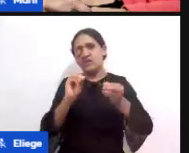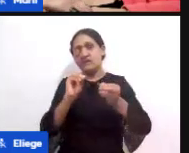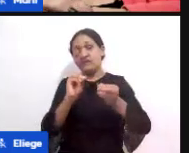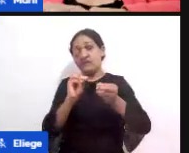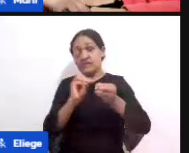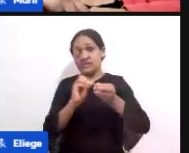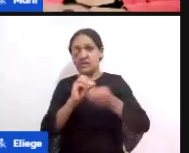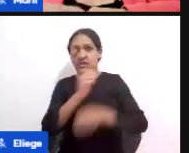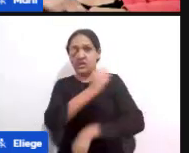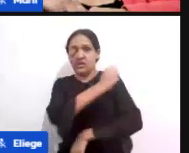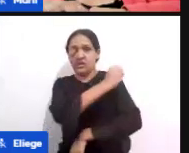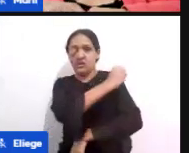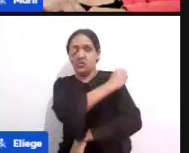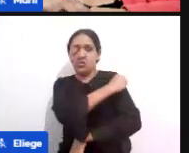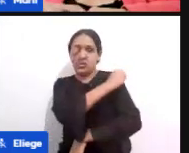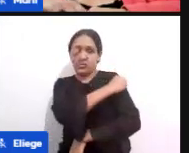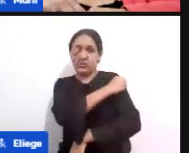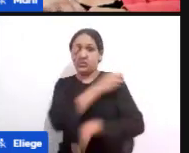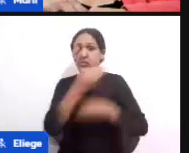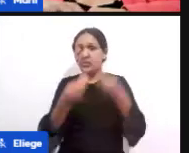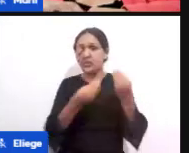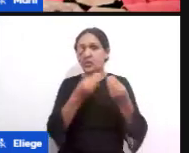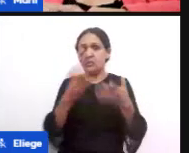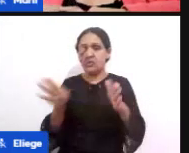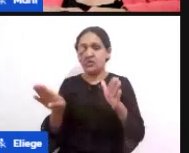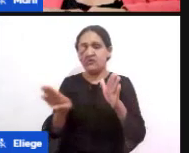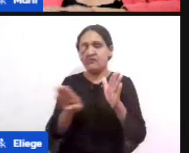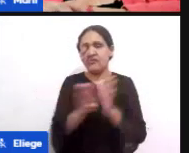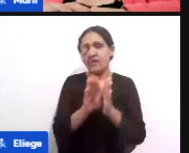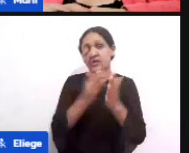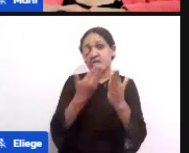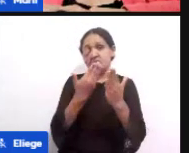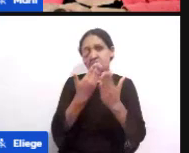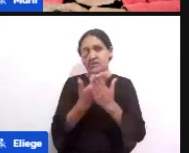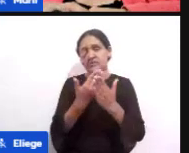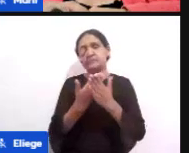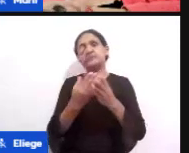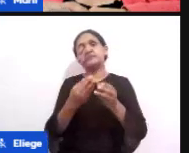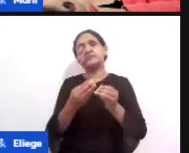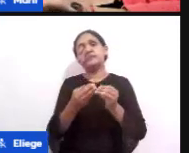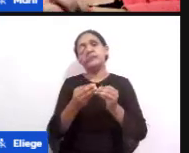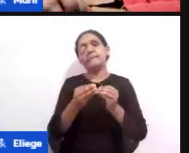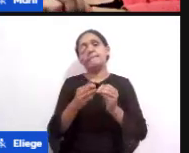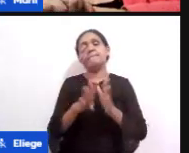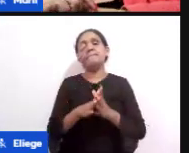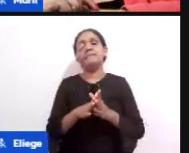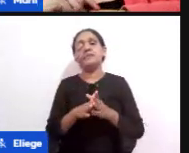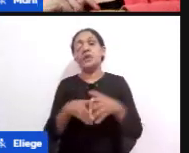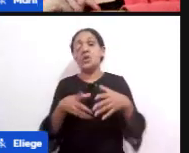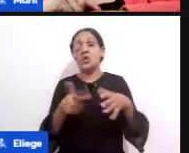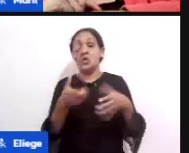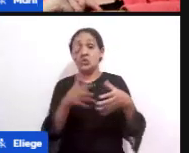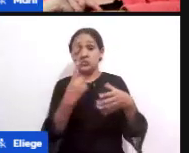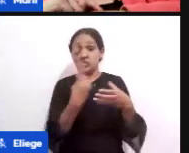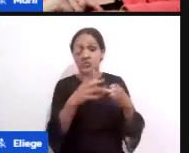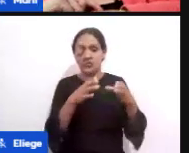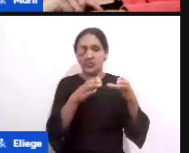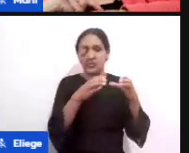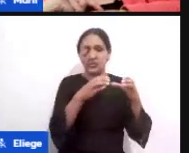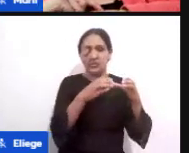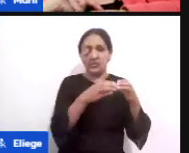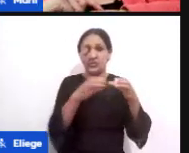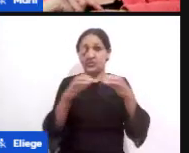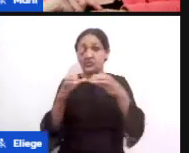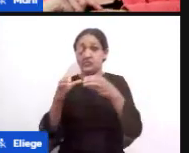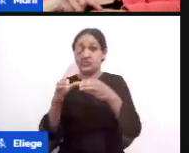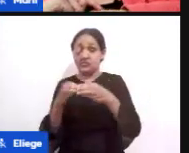falou logo lá no começo da nossa formação. As salas, os grupos, eles não são heterogêneos.